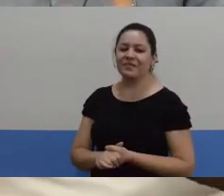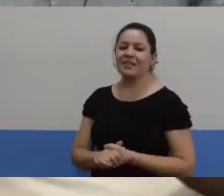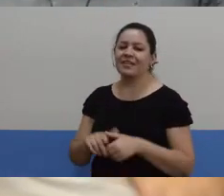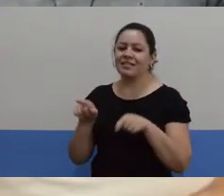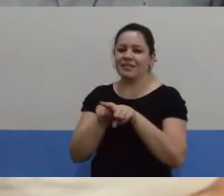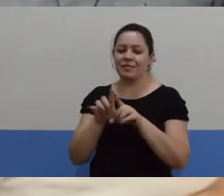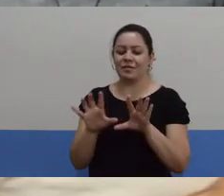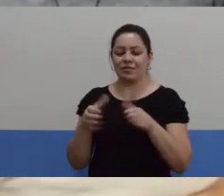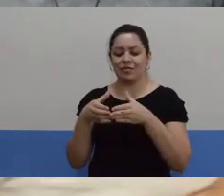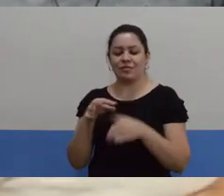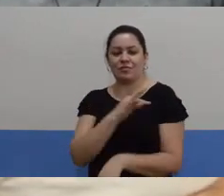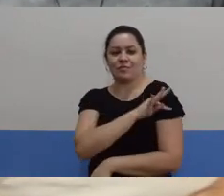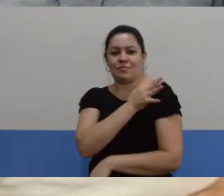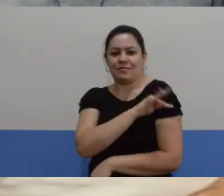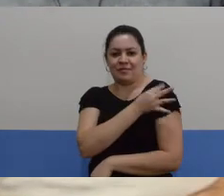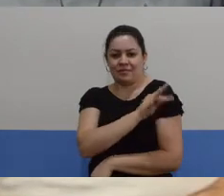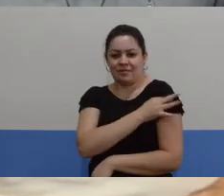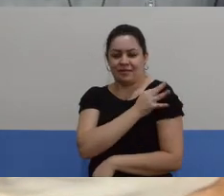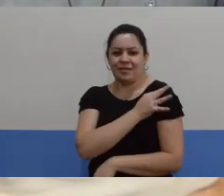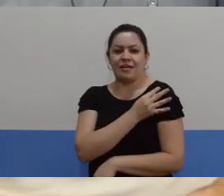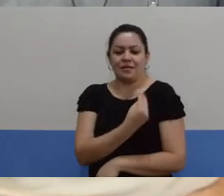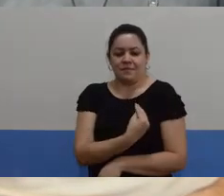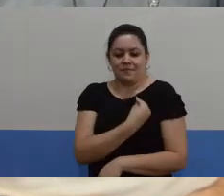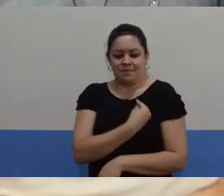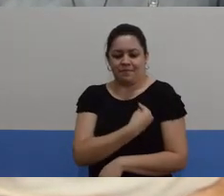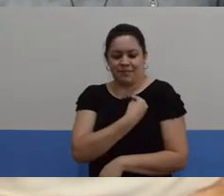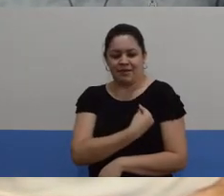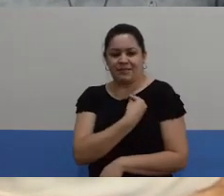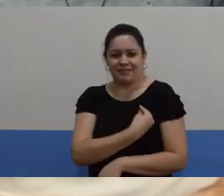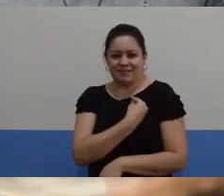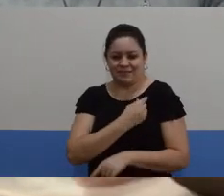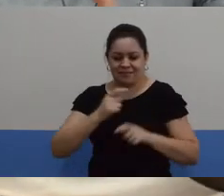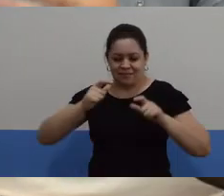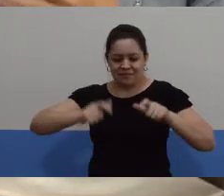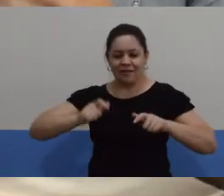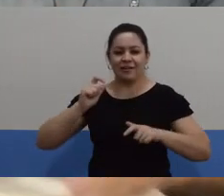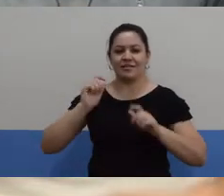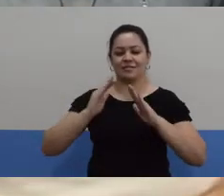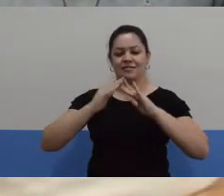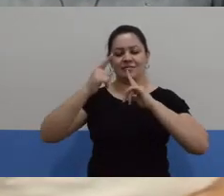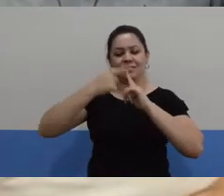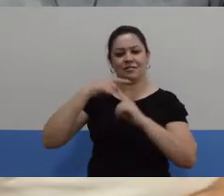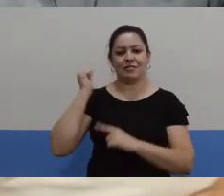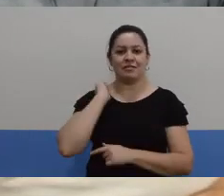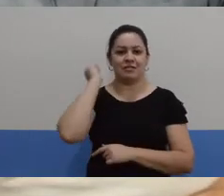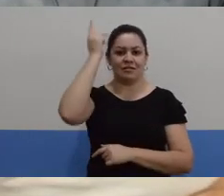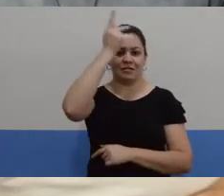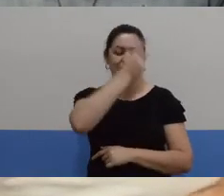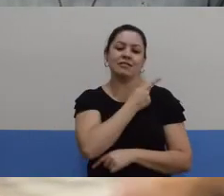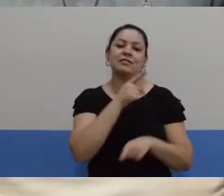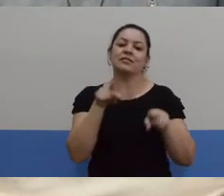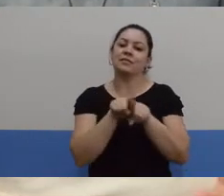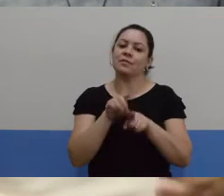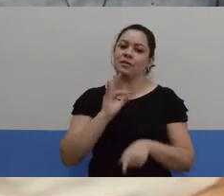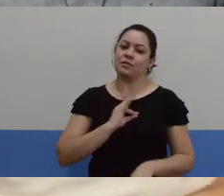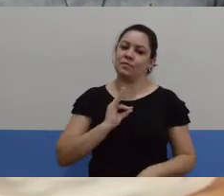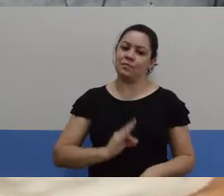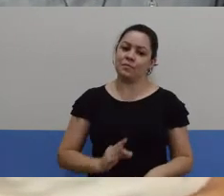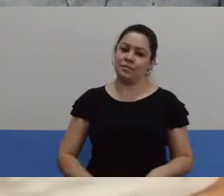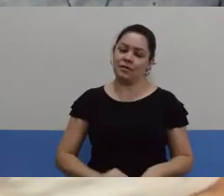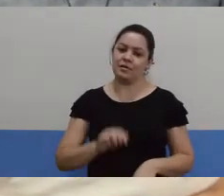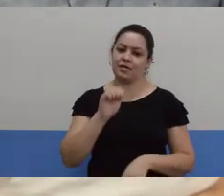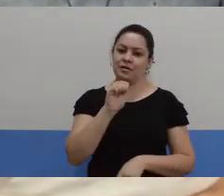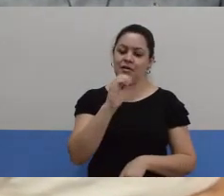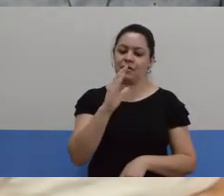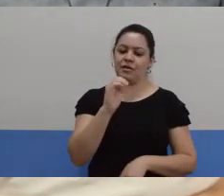aqui presente no estúdio do Santuário Nossa Senhora Aparecida. Agradecemos o Padre Acácio, que é o pároco e reitor daqui